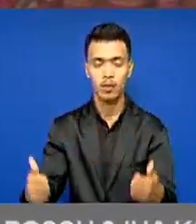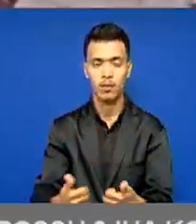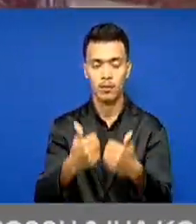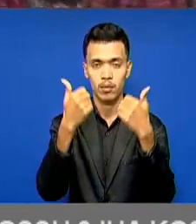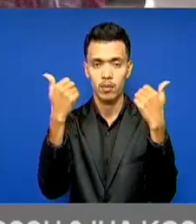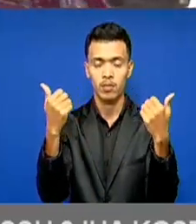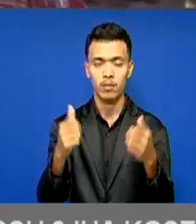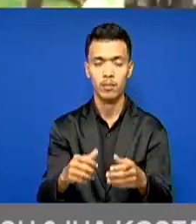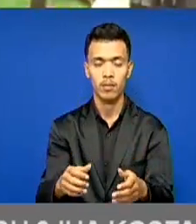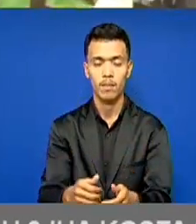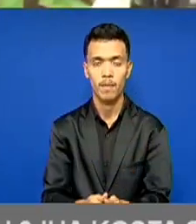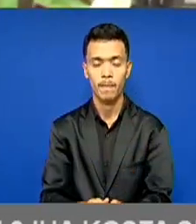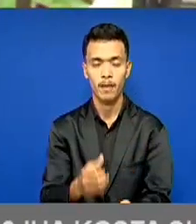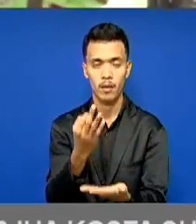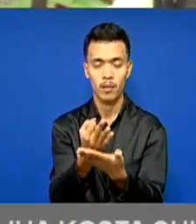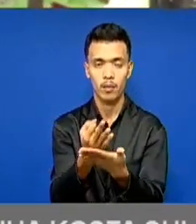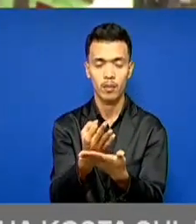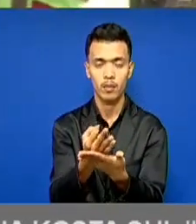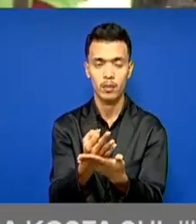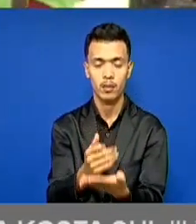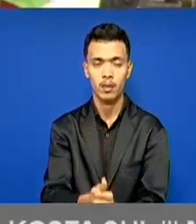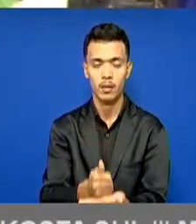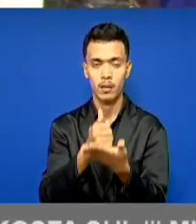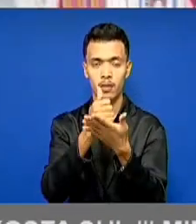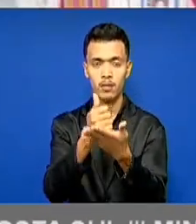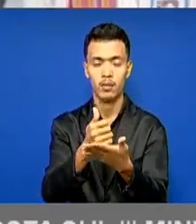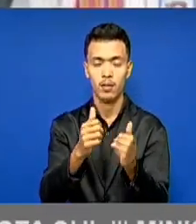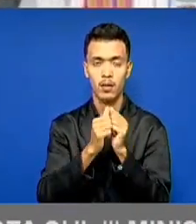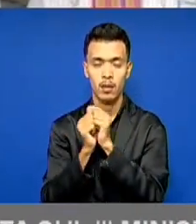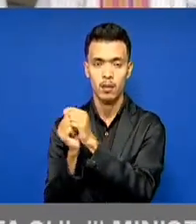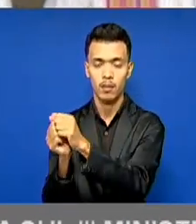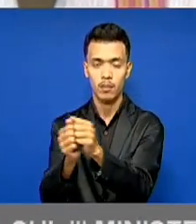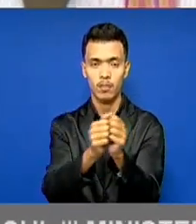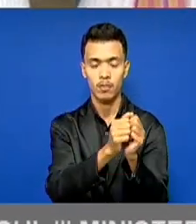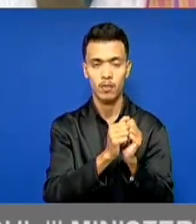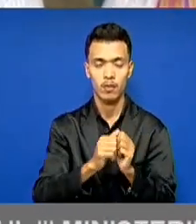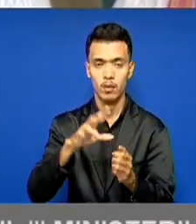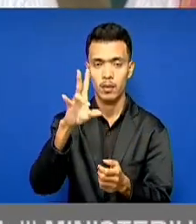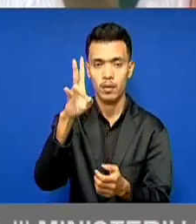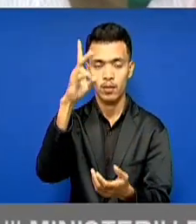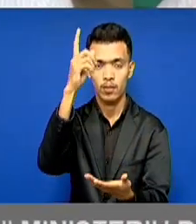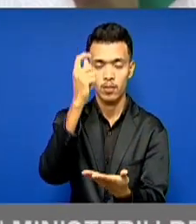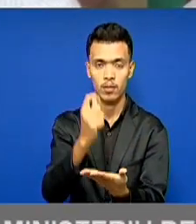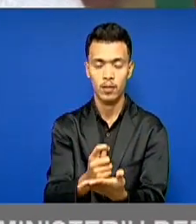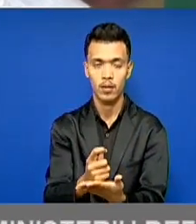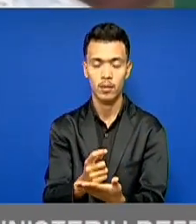futebol. Osan contribuição hoje comunidade no veterano suku Balaruai, hamoto kruihun hitu rasin. Vasilo Carvalho, RTTL.